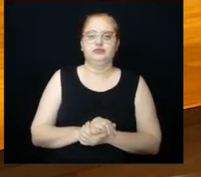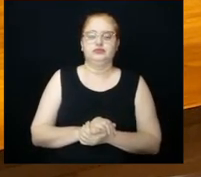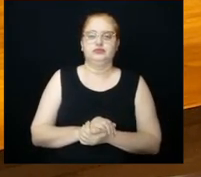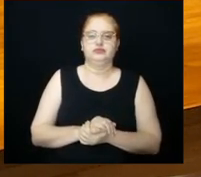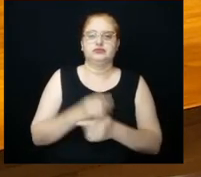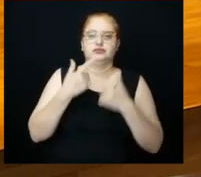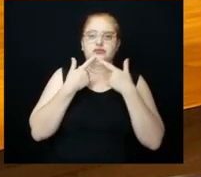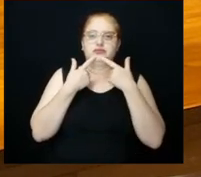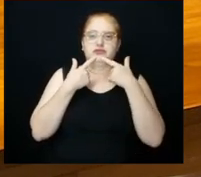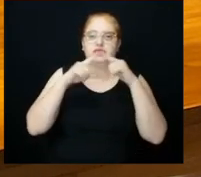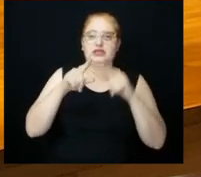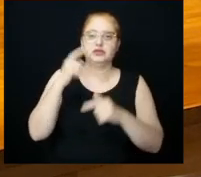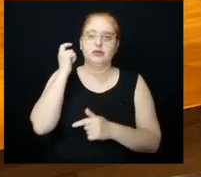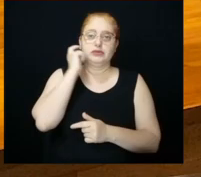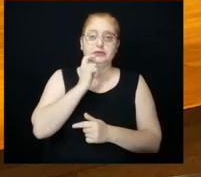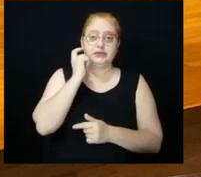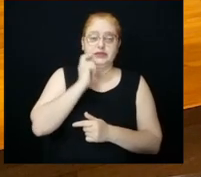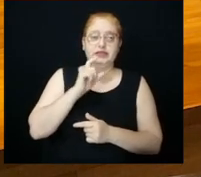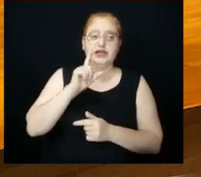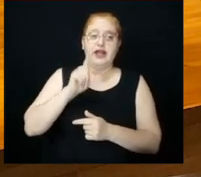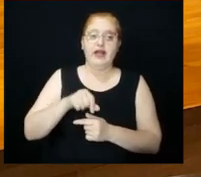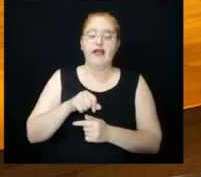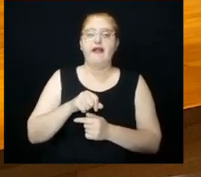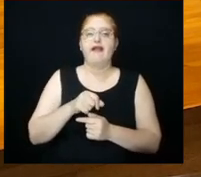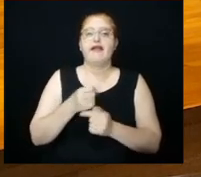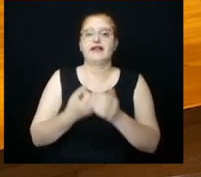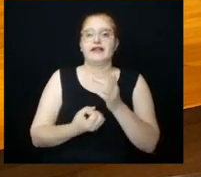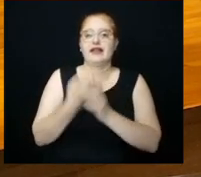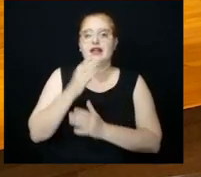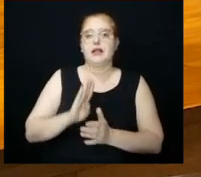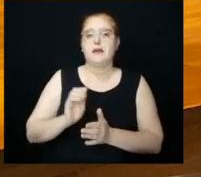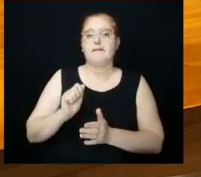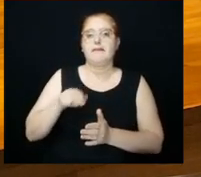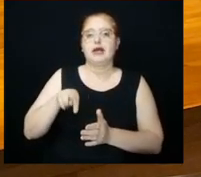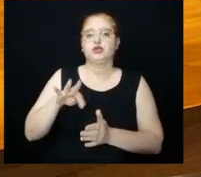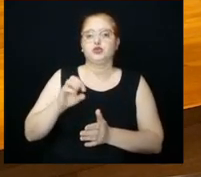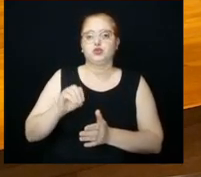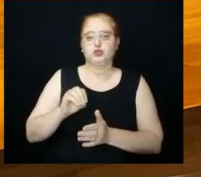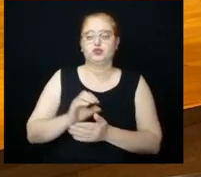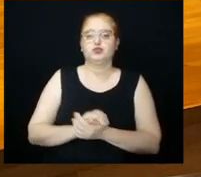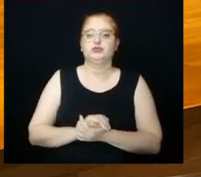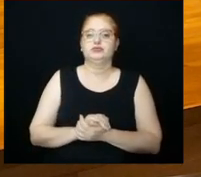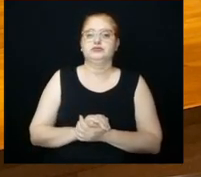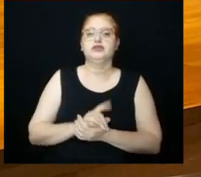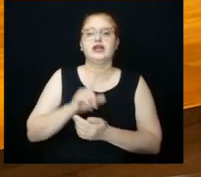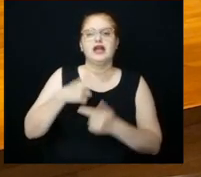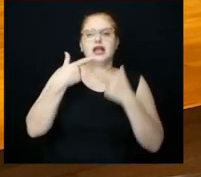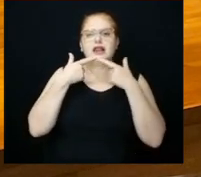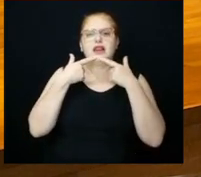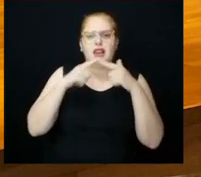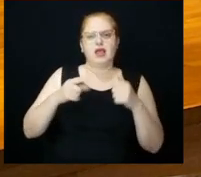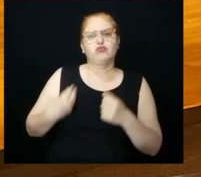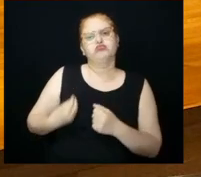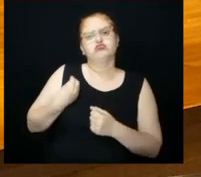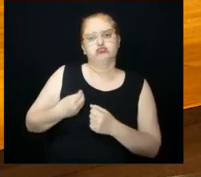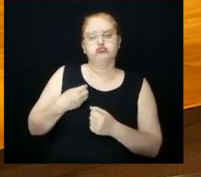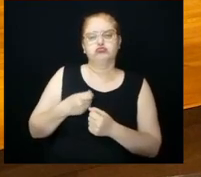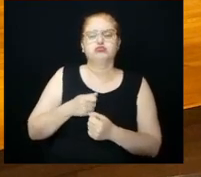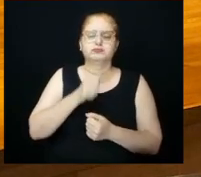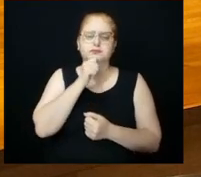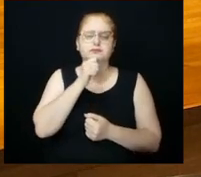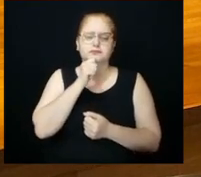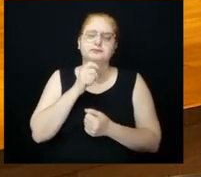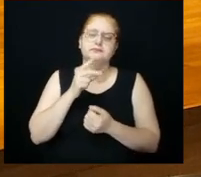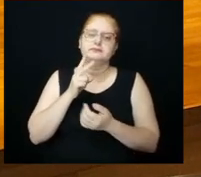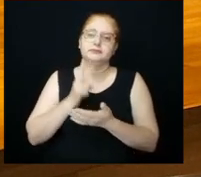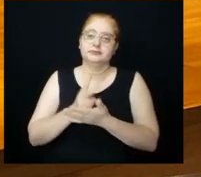As línguas moçambicanas, elas basicamente são de origens banto, né, e elas são línguas muito vivas ainda, né,